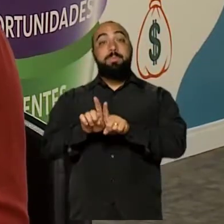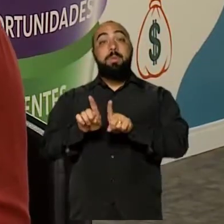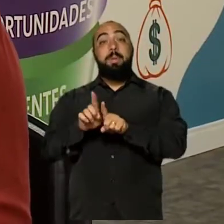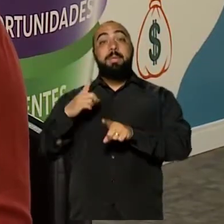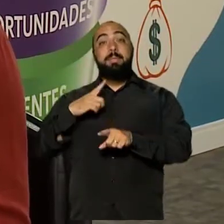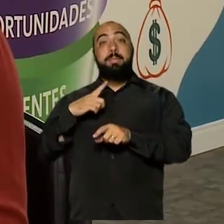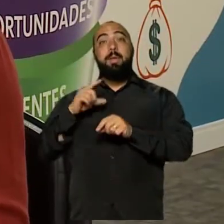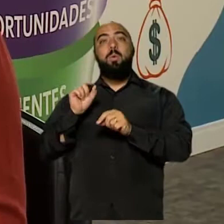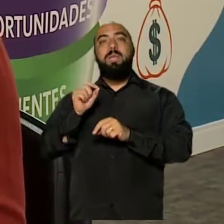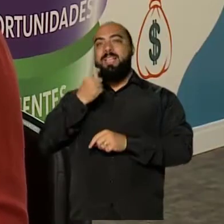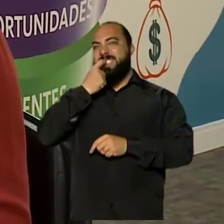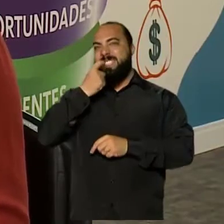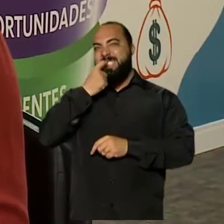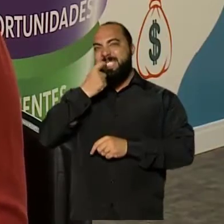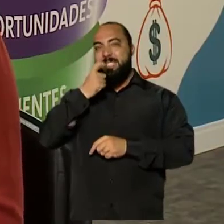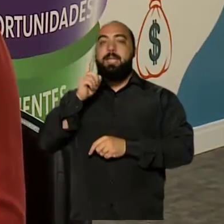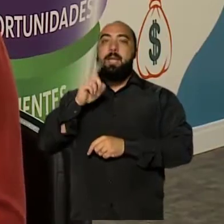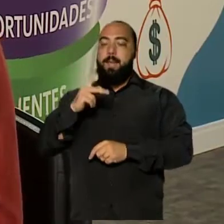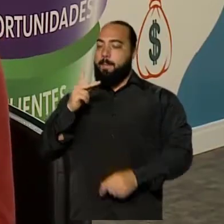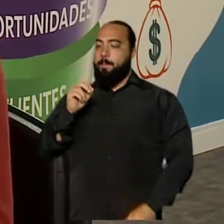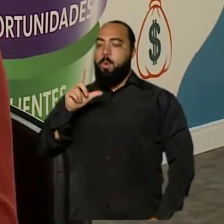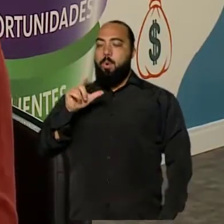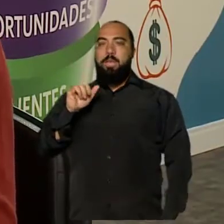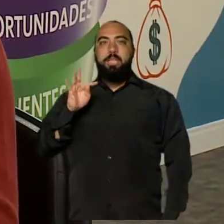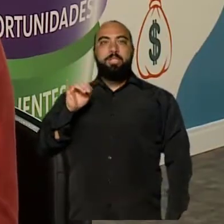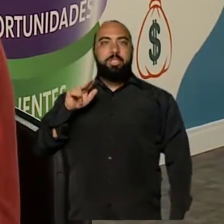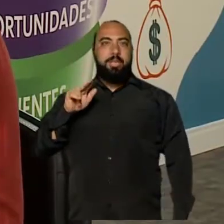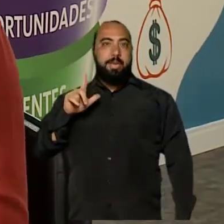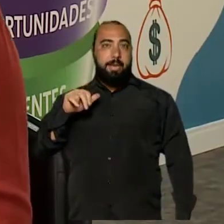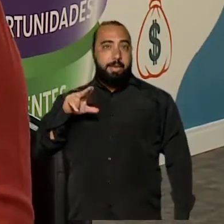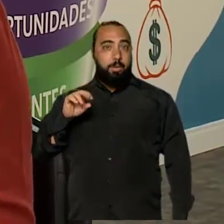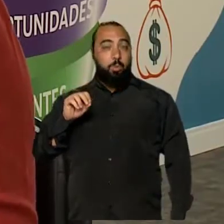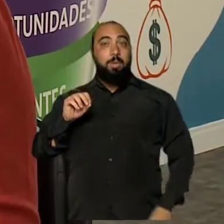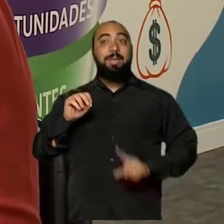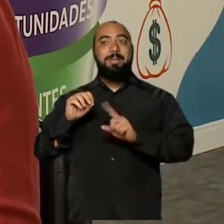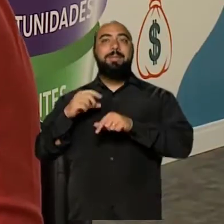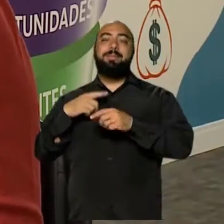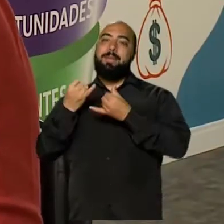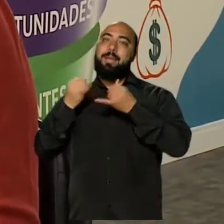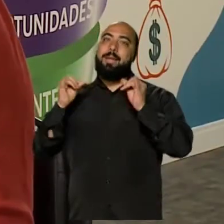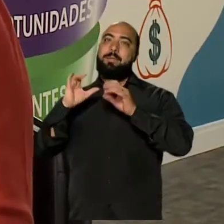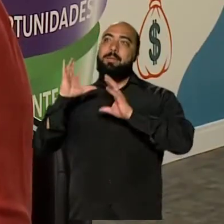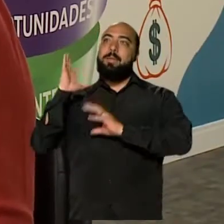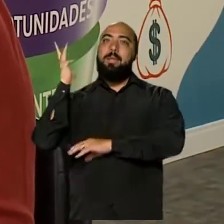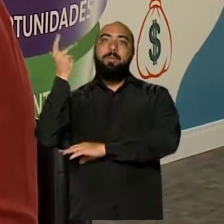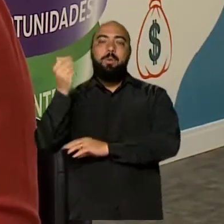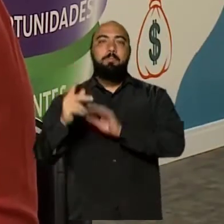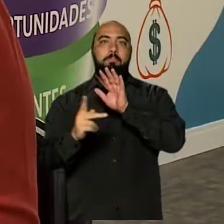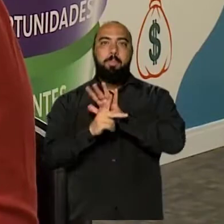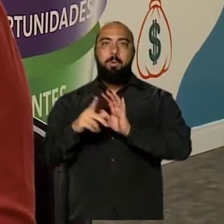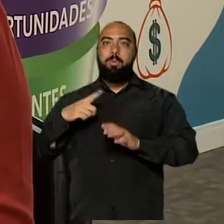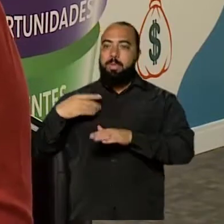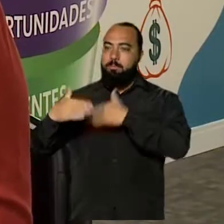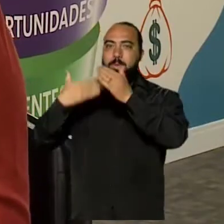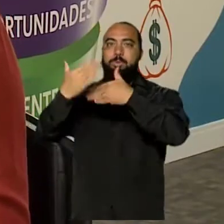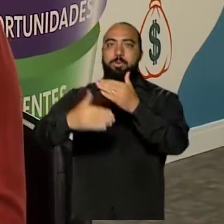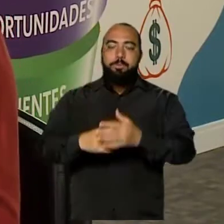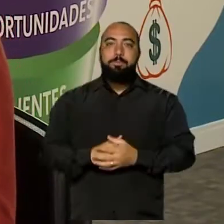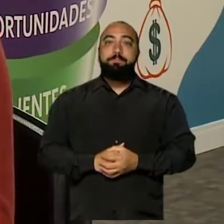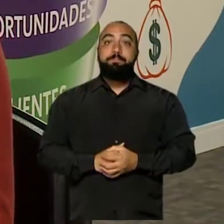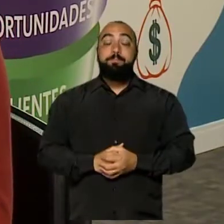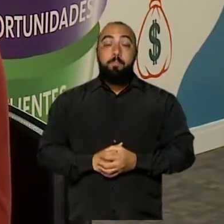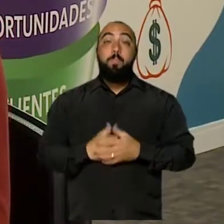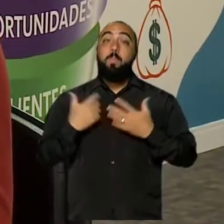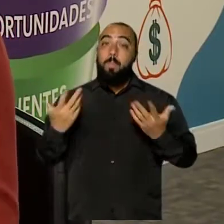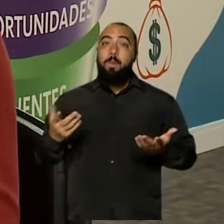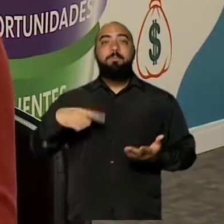esfoliante de plástico, de polietileno, que vai para os rios e mares e gera todo o impacto na cadeia produtiva, né? Então,